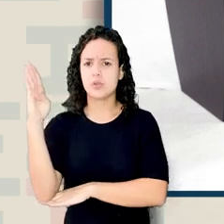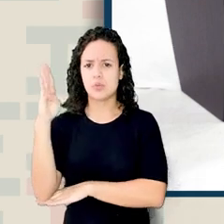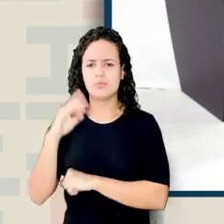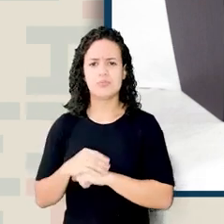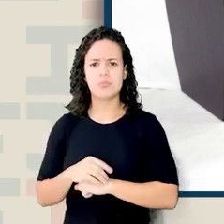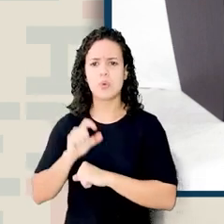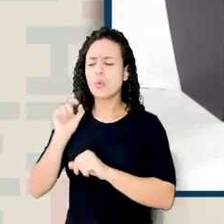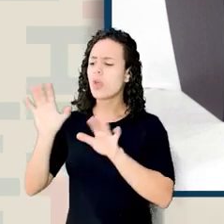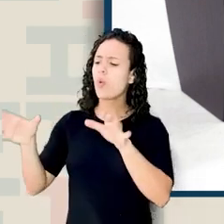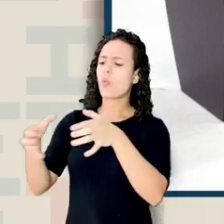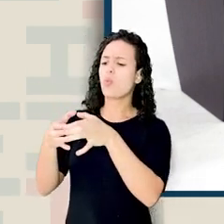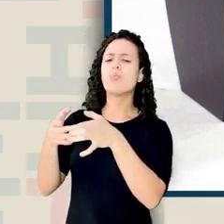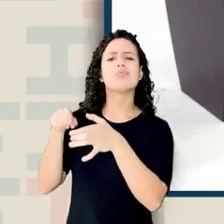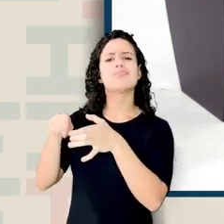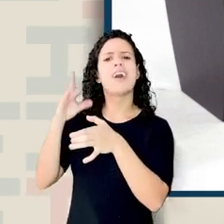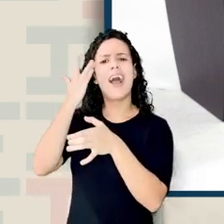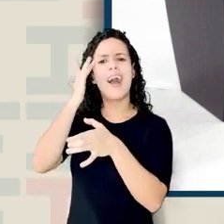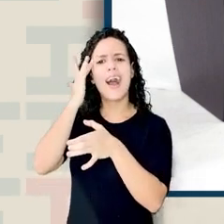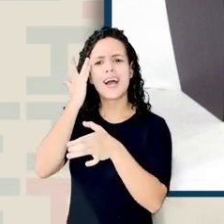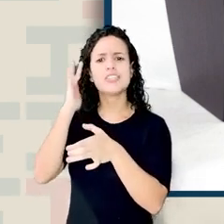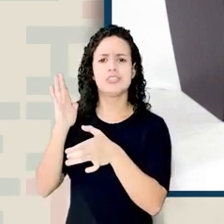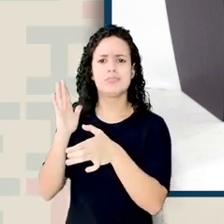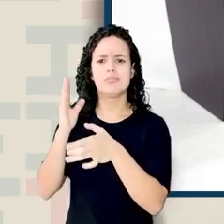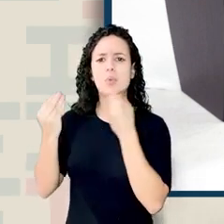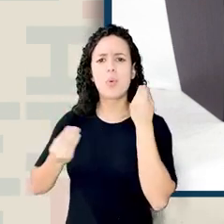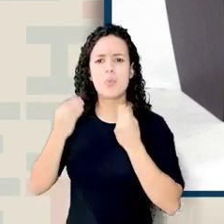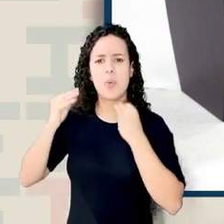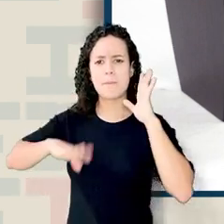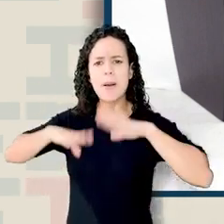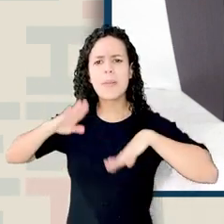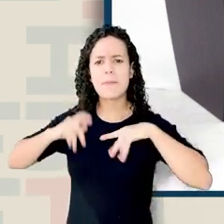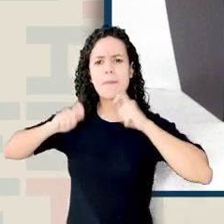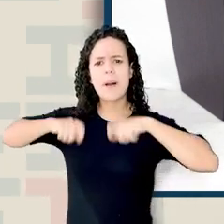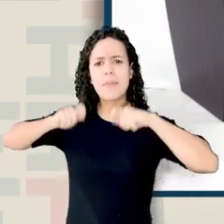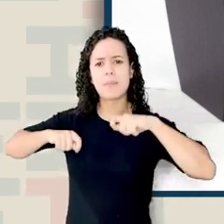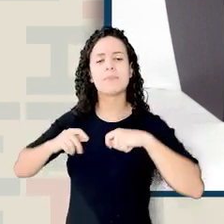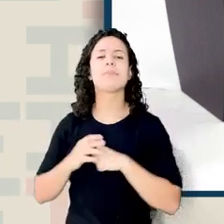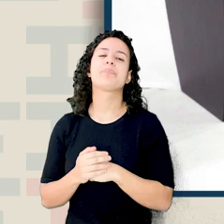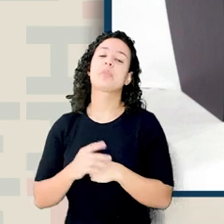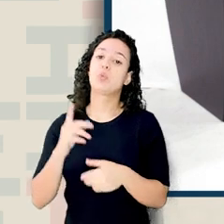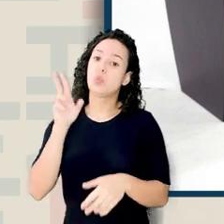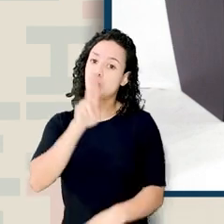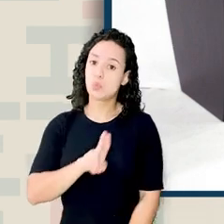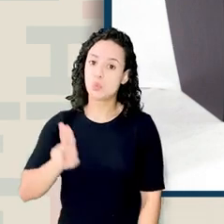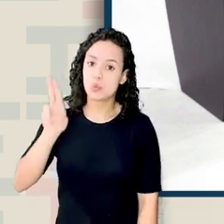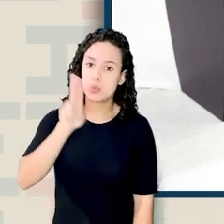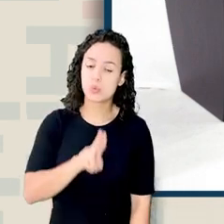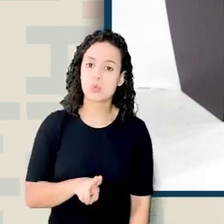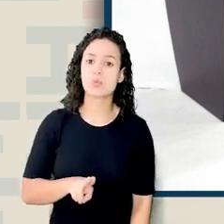grupo vai entender como baião de maracatu? Quando eu venho nessa minha levada,